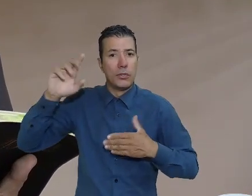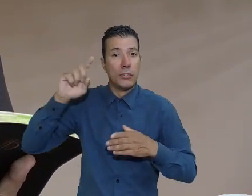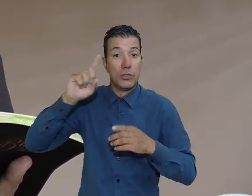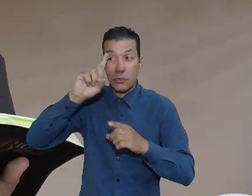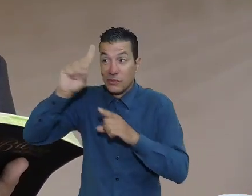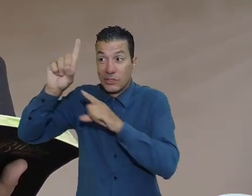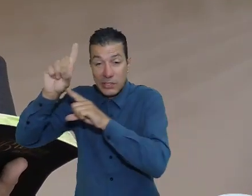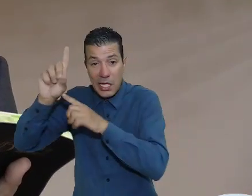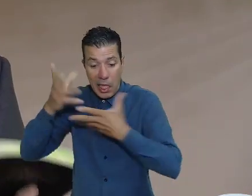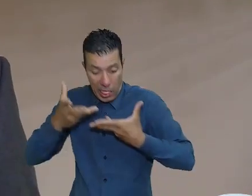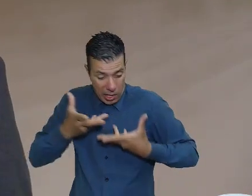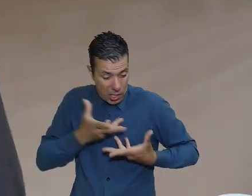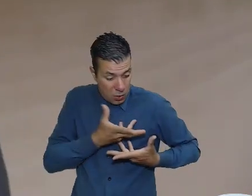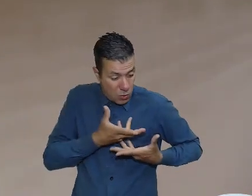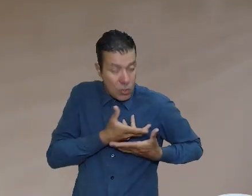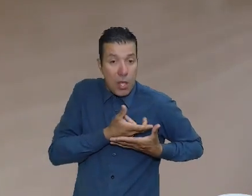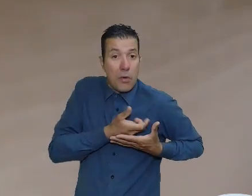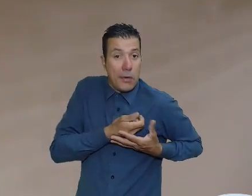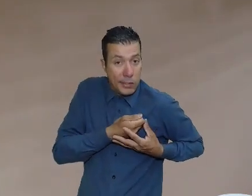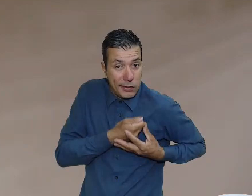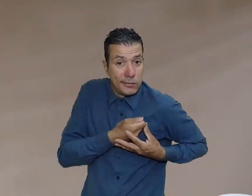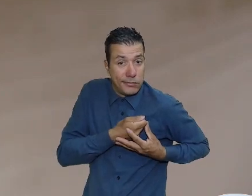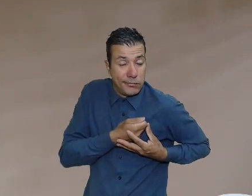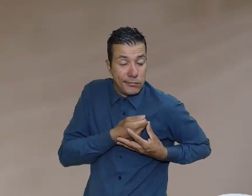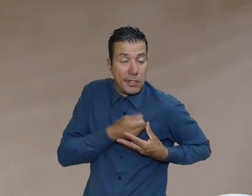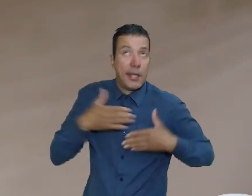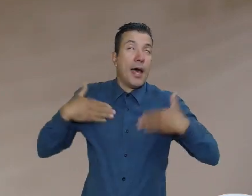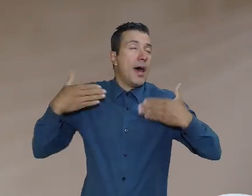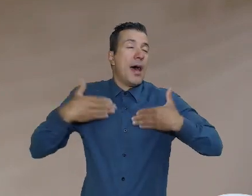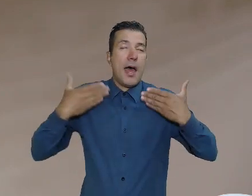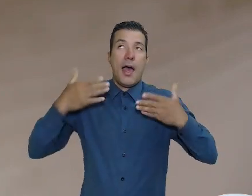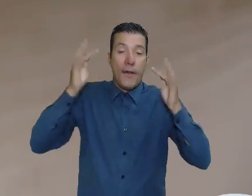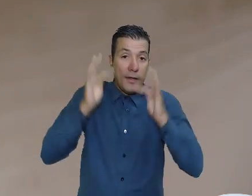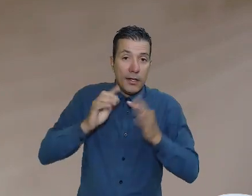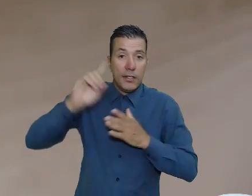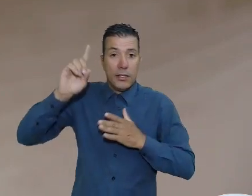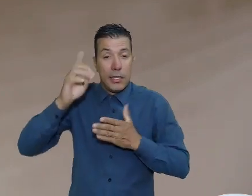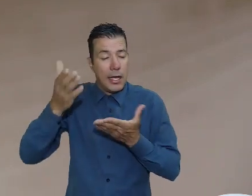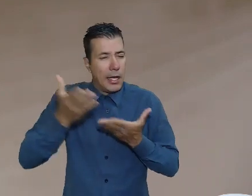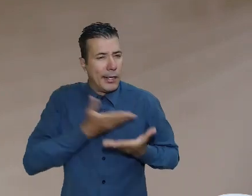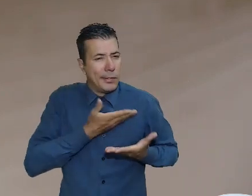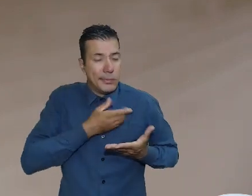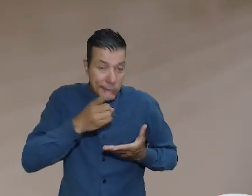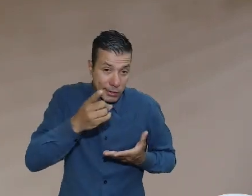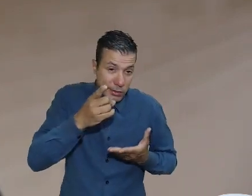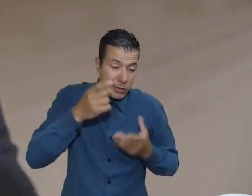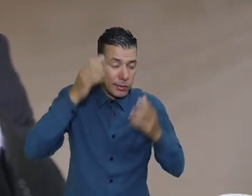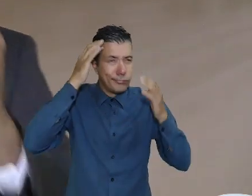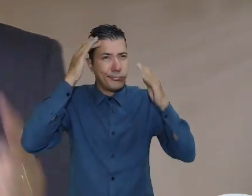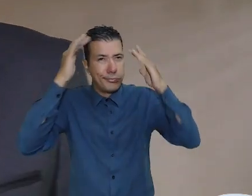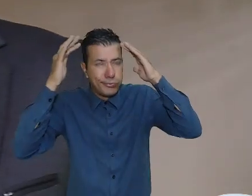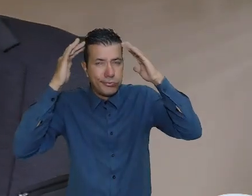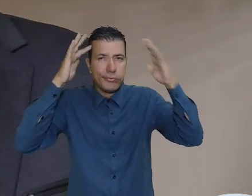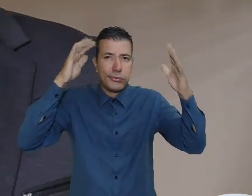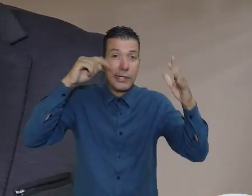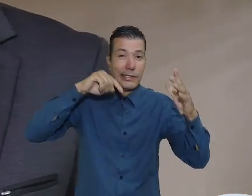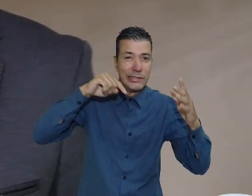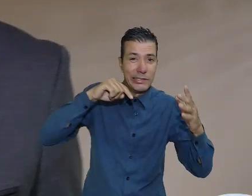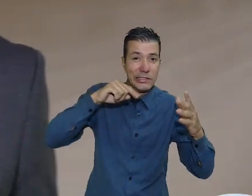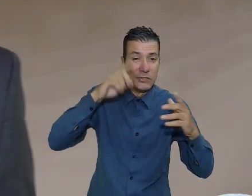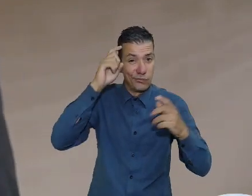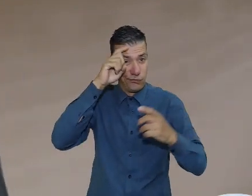no Deus da minha salvação. Queridos amigos, eu quero levar você agora a refletir que nós estamos em